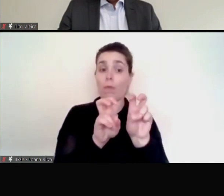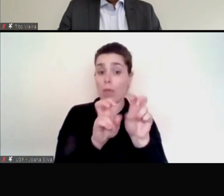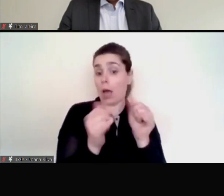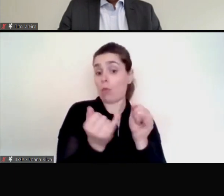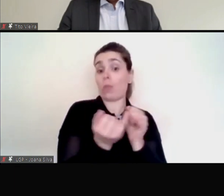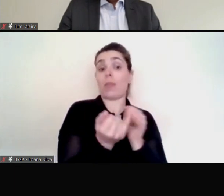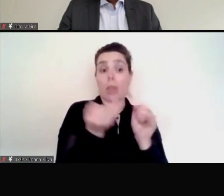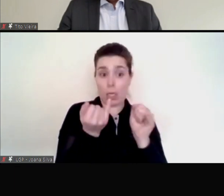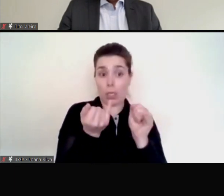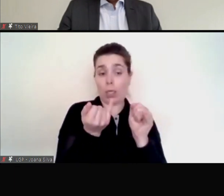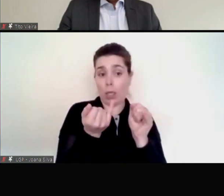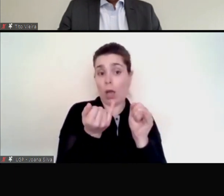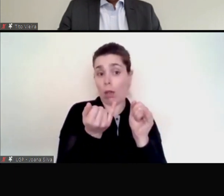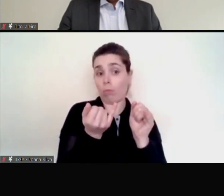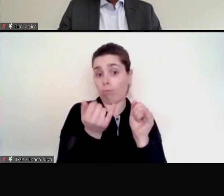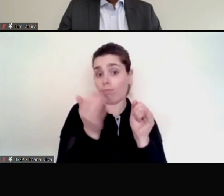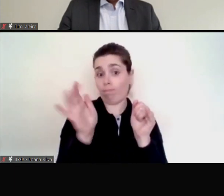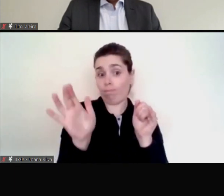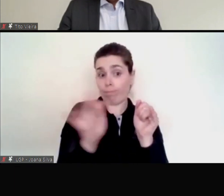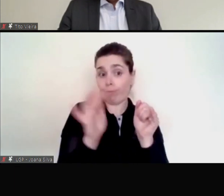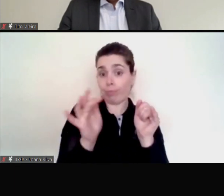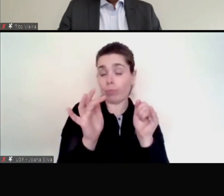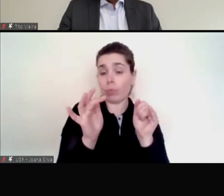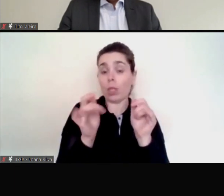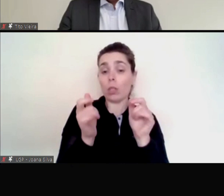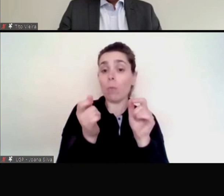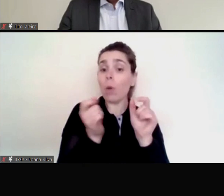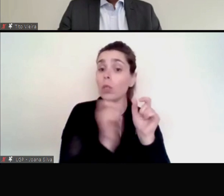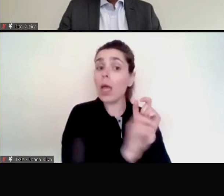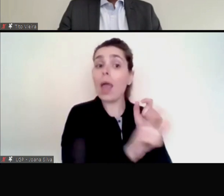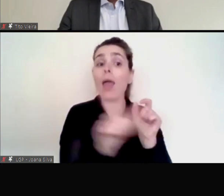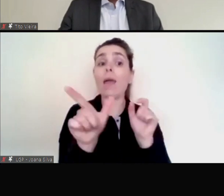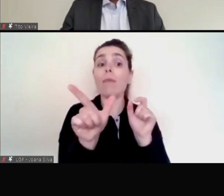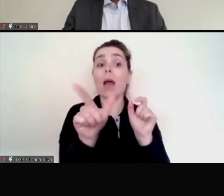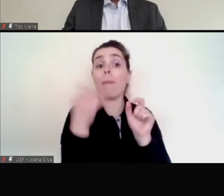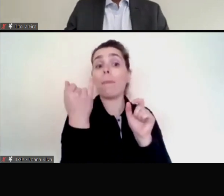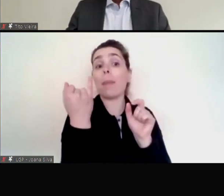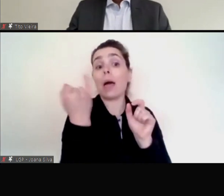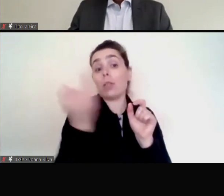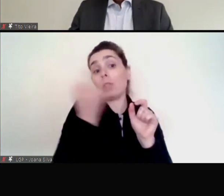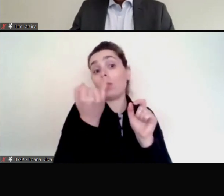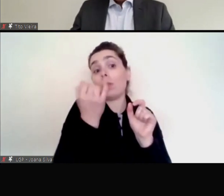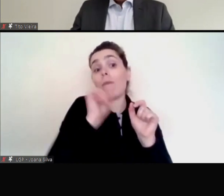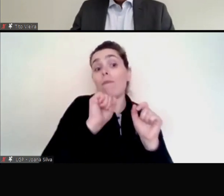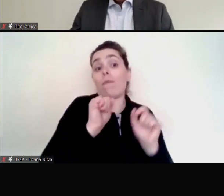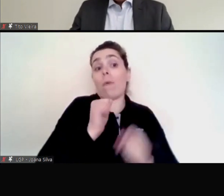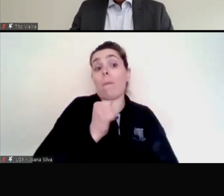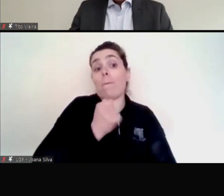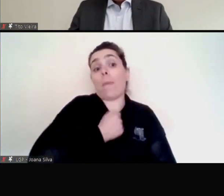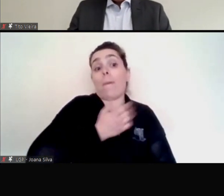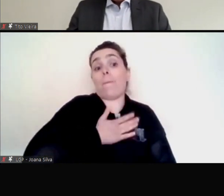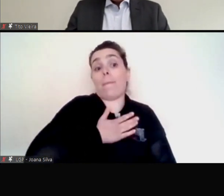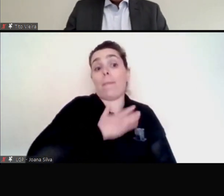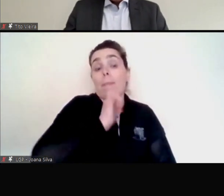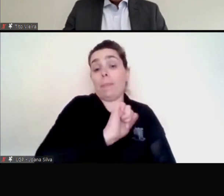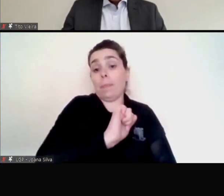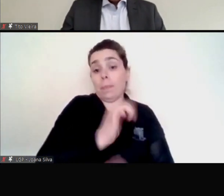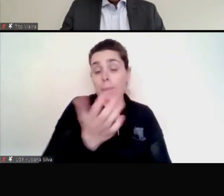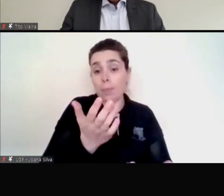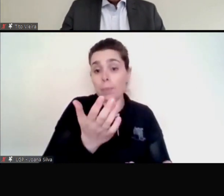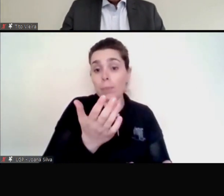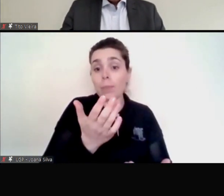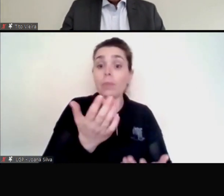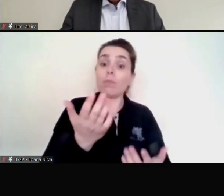próprios, para os serviços que gerem a formação na entidade, que dessa forma ficam a poder